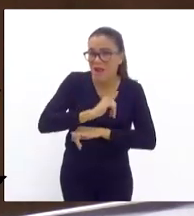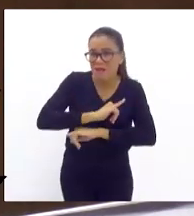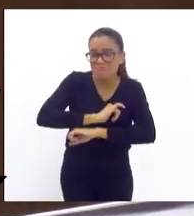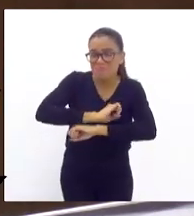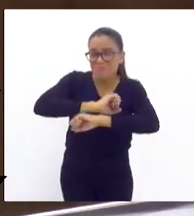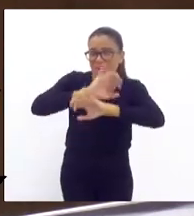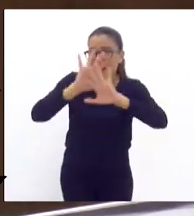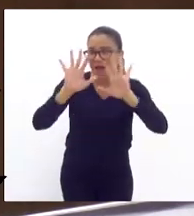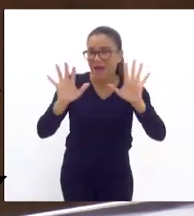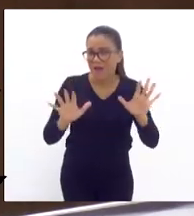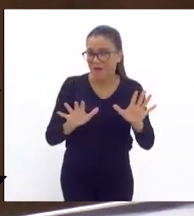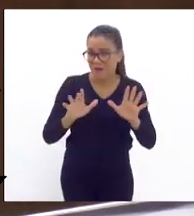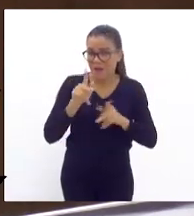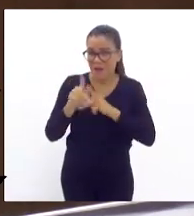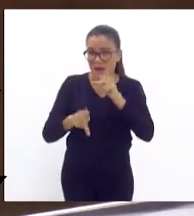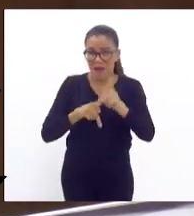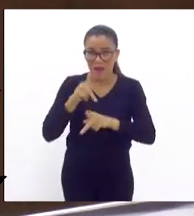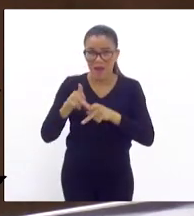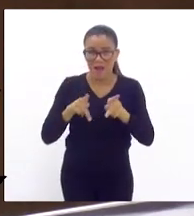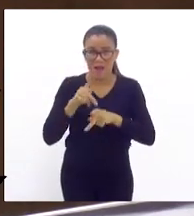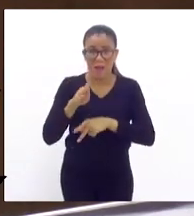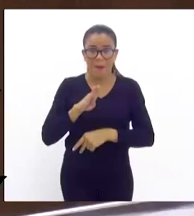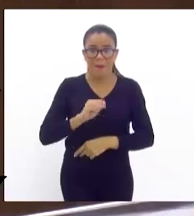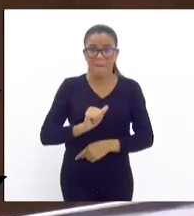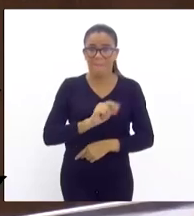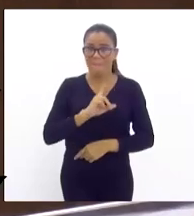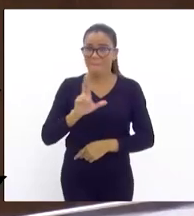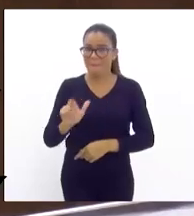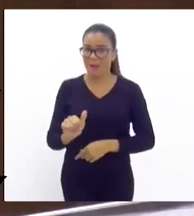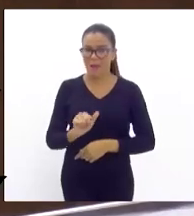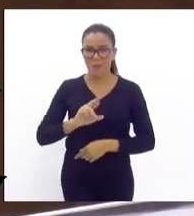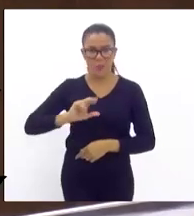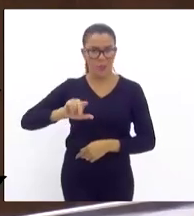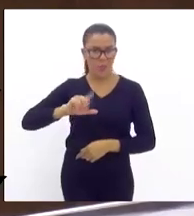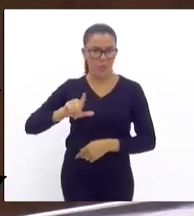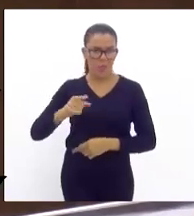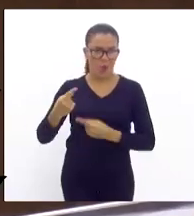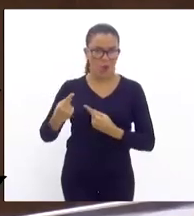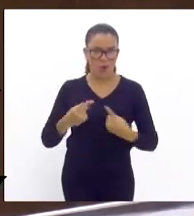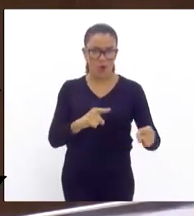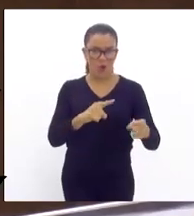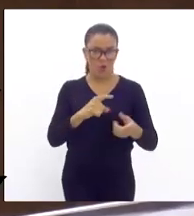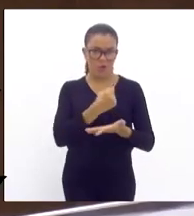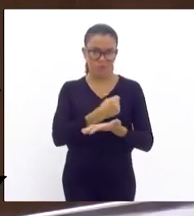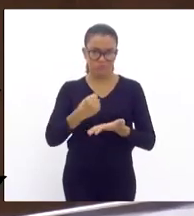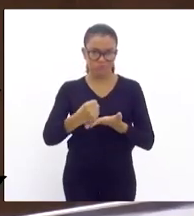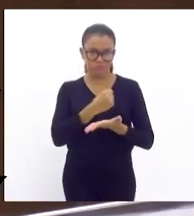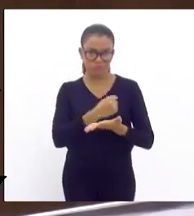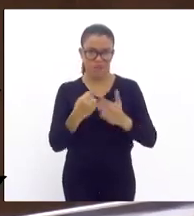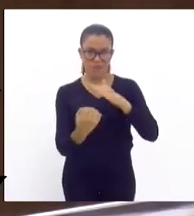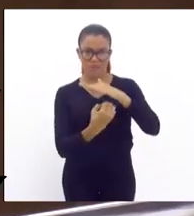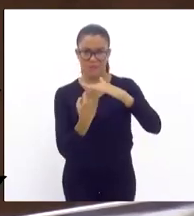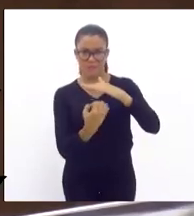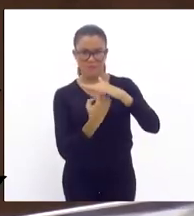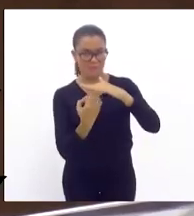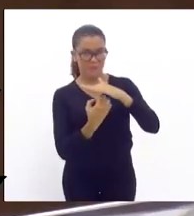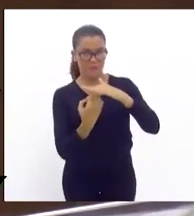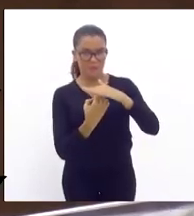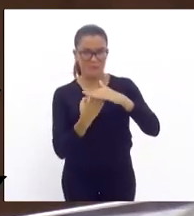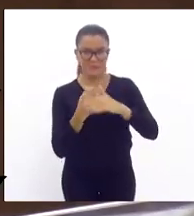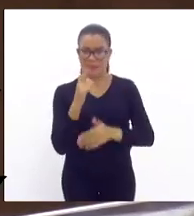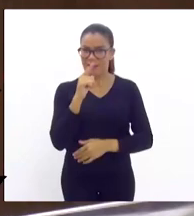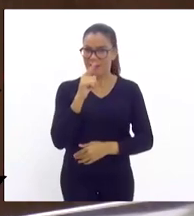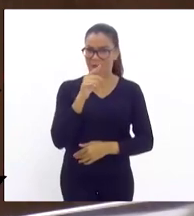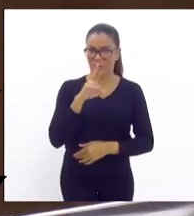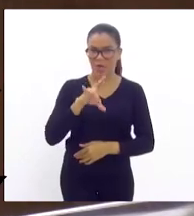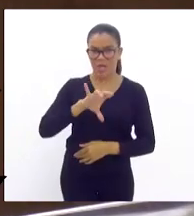a população da Barra da Tijuca não é contrária à concessão, à privatização dos serviços, mas nós queremos